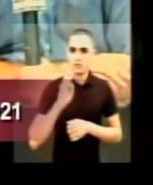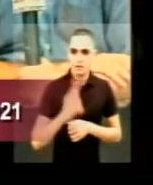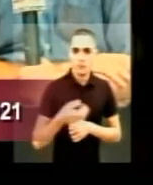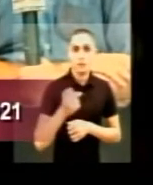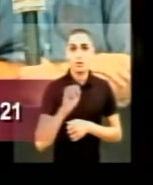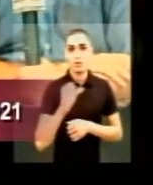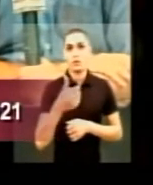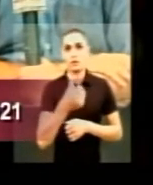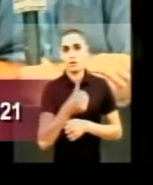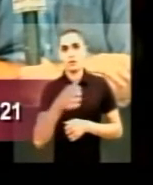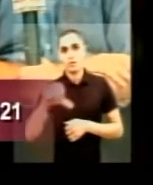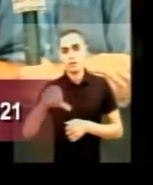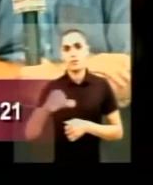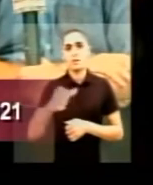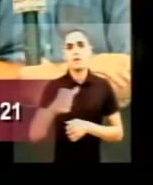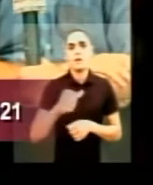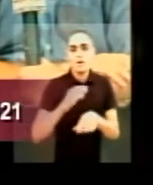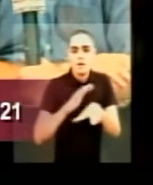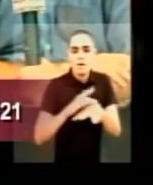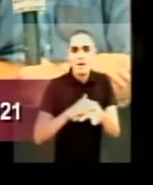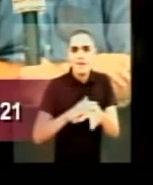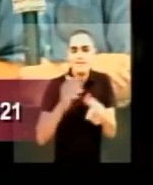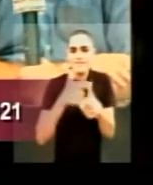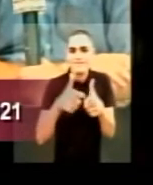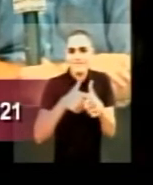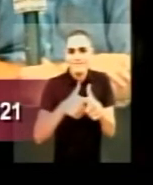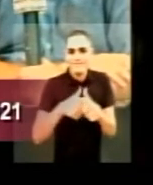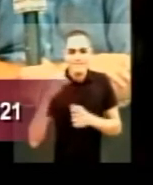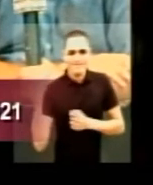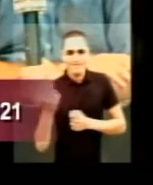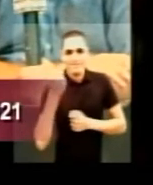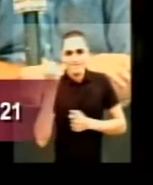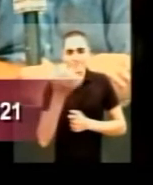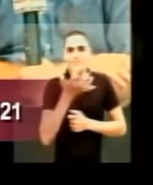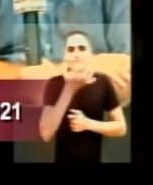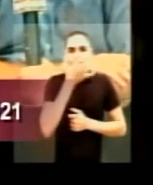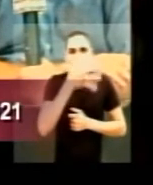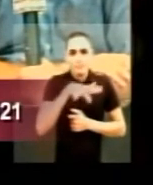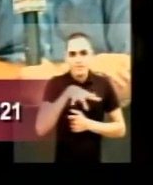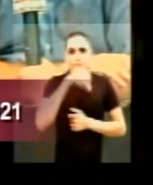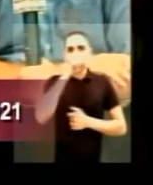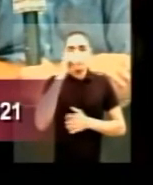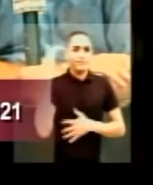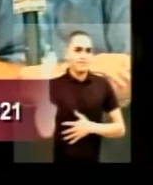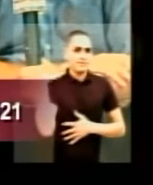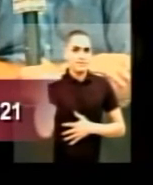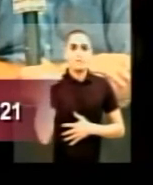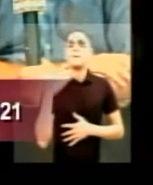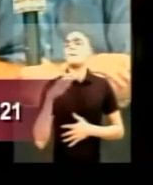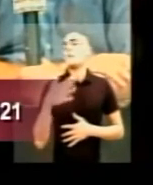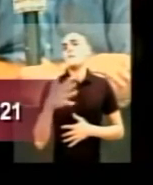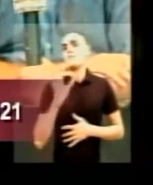3.869 pacientes com síndrome respiratória aguda grave, num percentual de 10%.